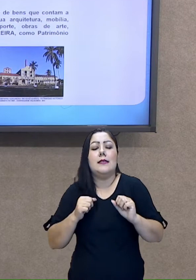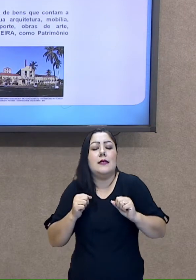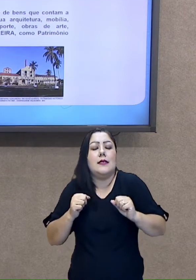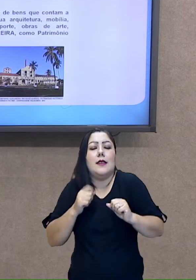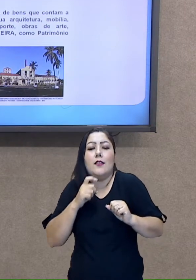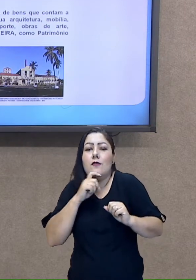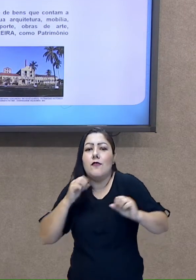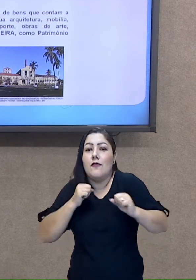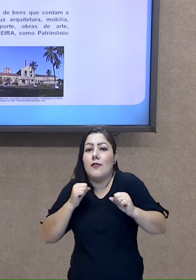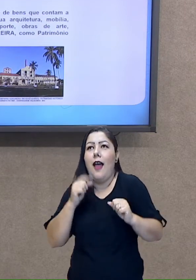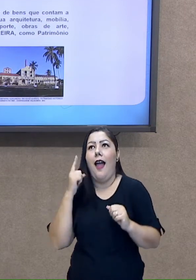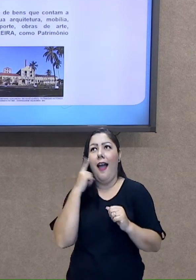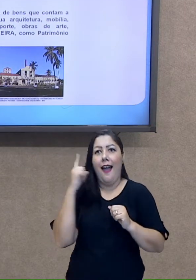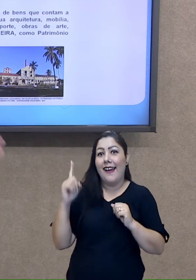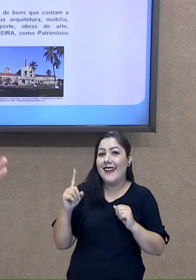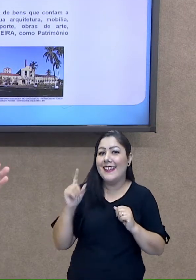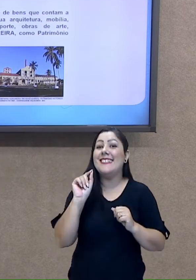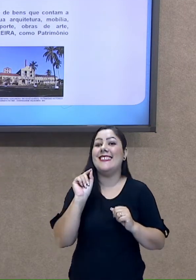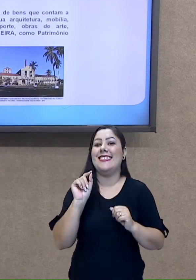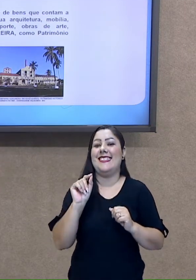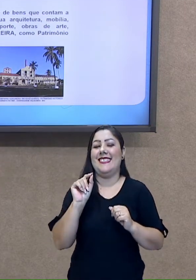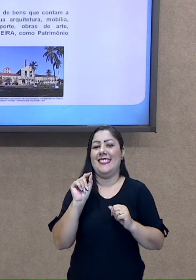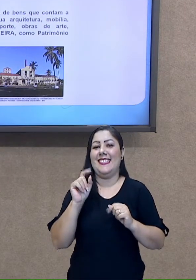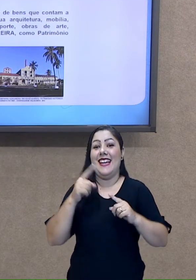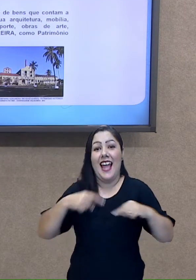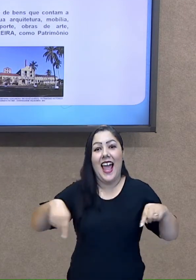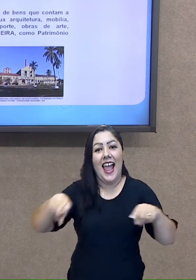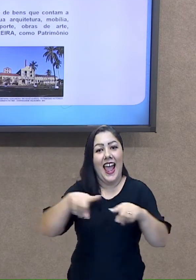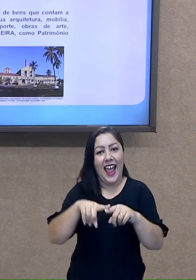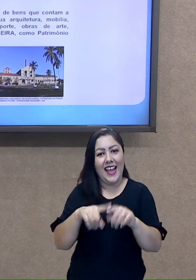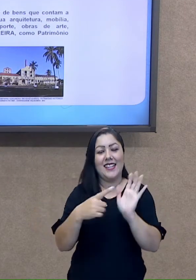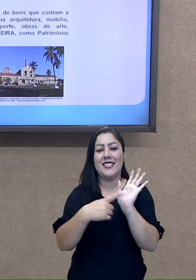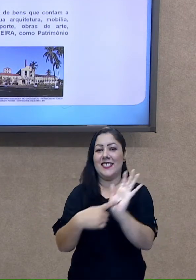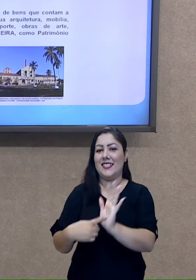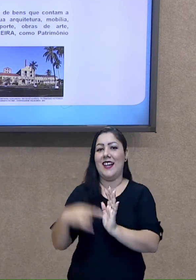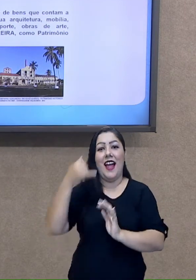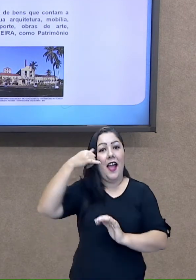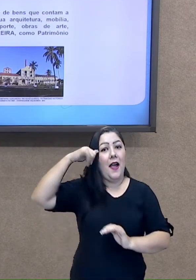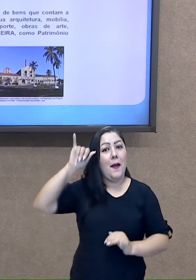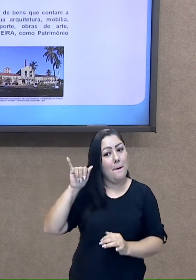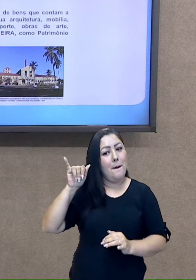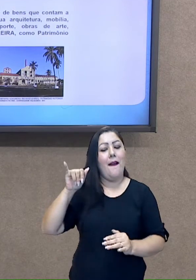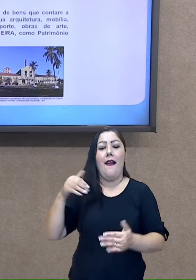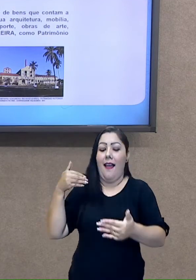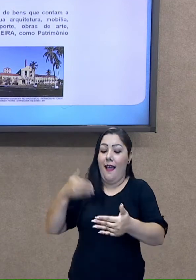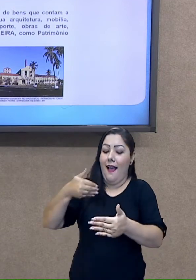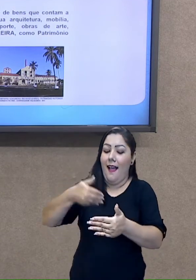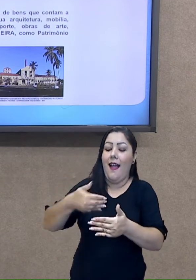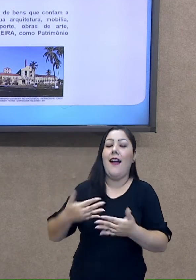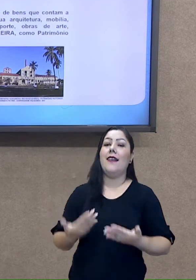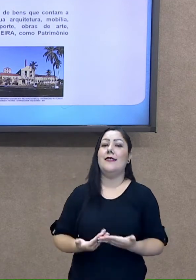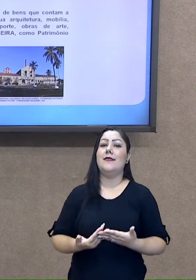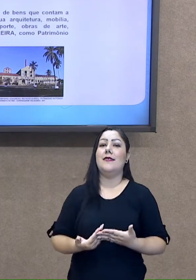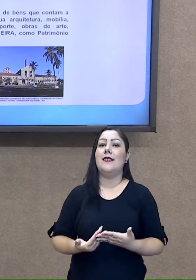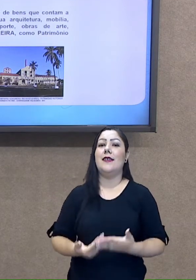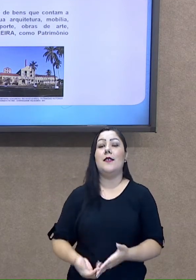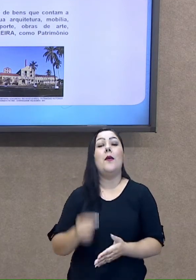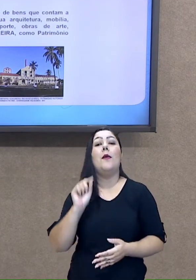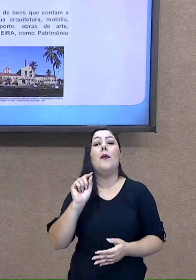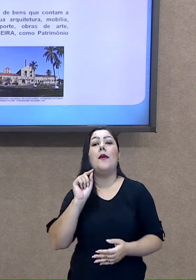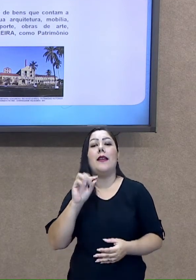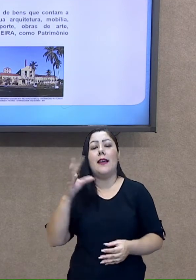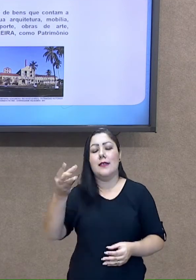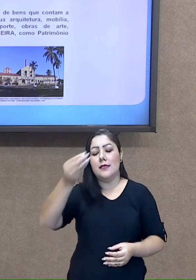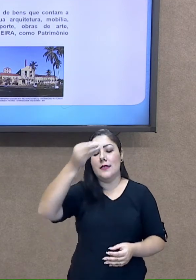cidade, a gente já logo pensa, opa, a exposição está chegando, não é isso? Isso traz o quê? Lembranças,